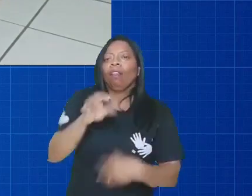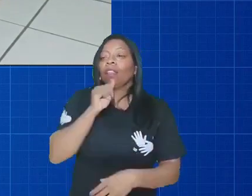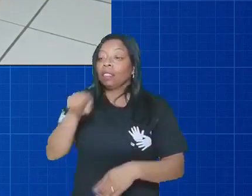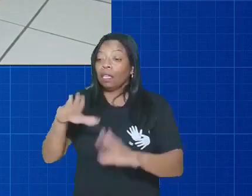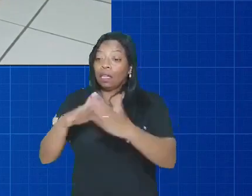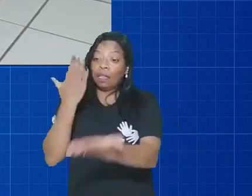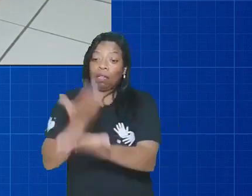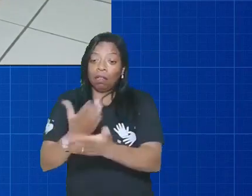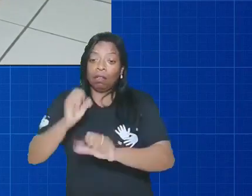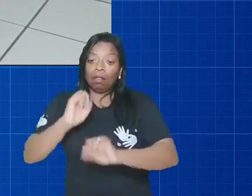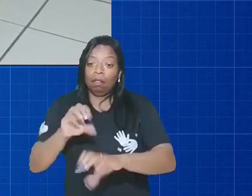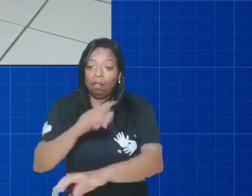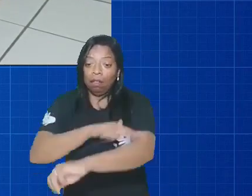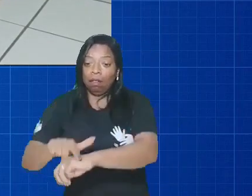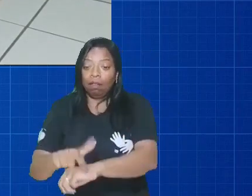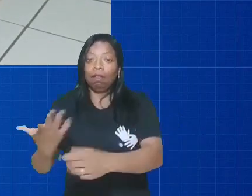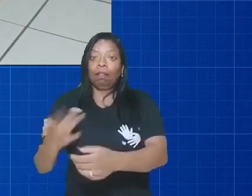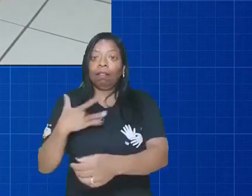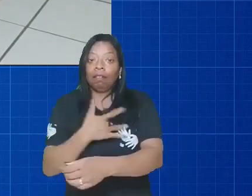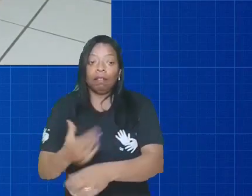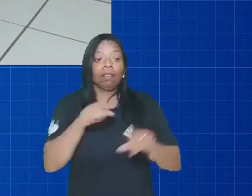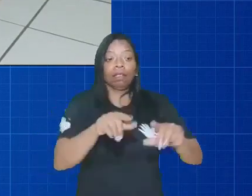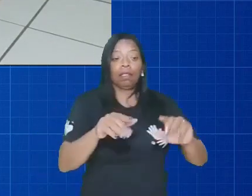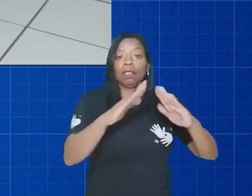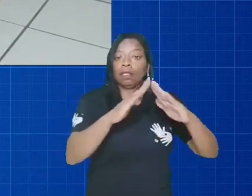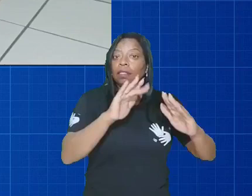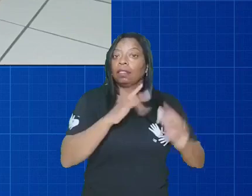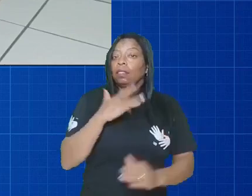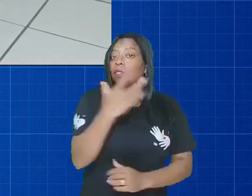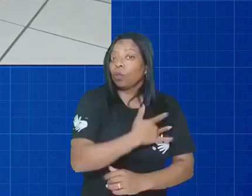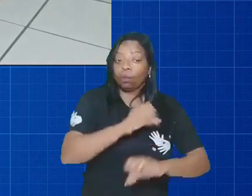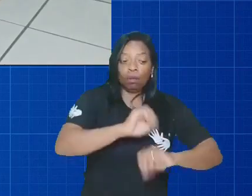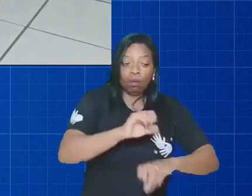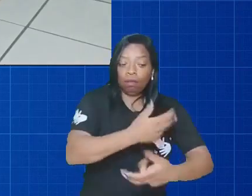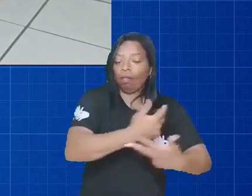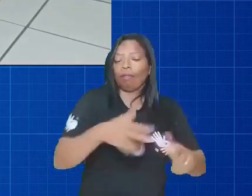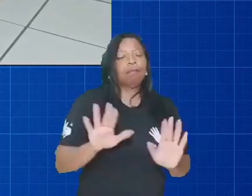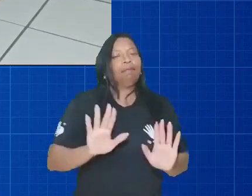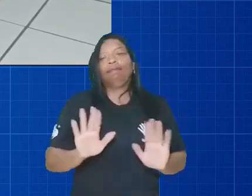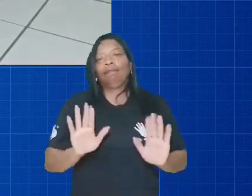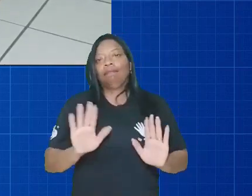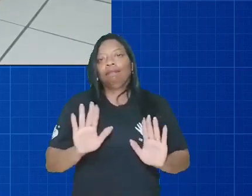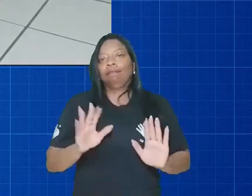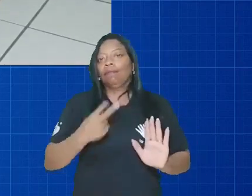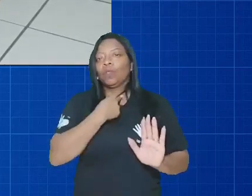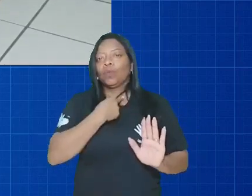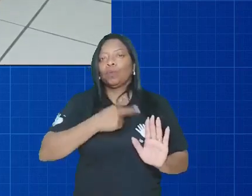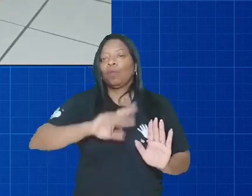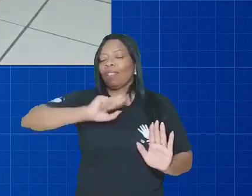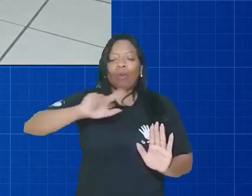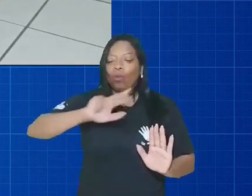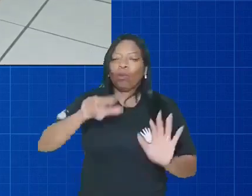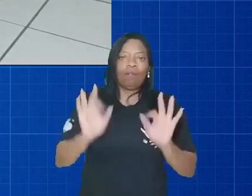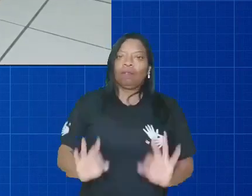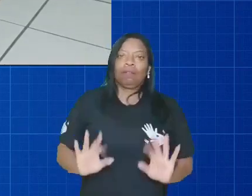o resultado não vai sair nada bom. Quem vai se prejudicar? A criança e o adolescente. E aí ele vai se tornar um